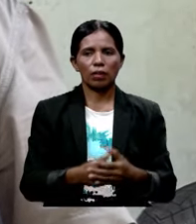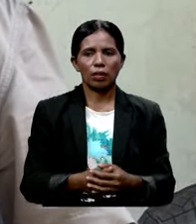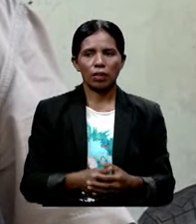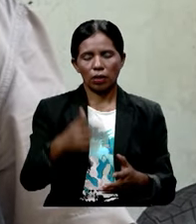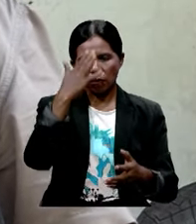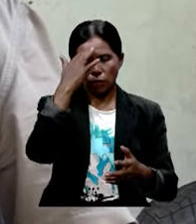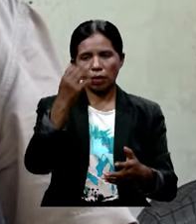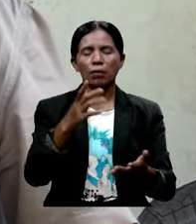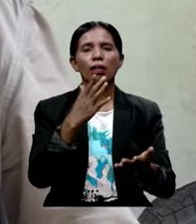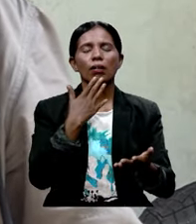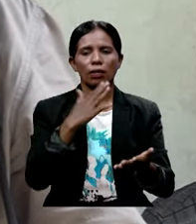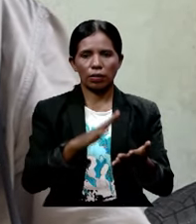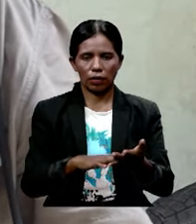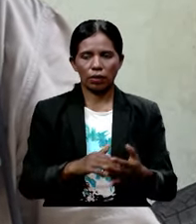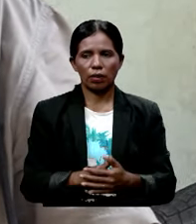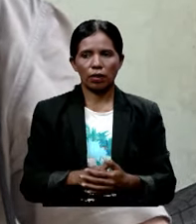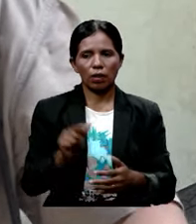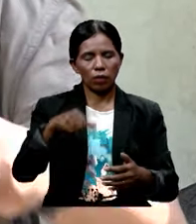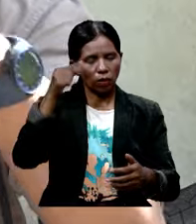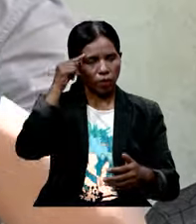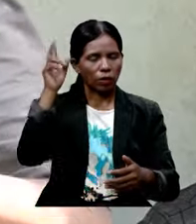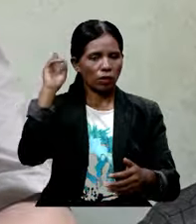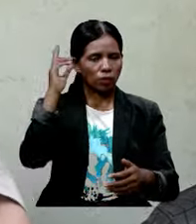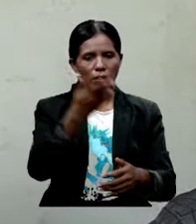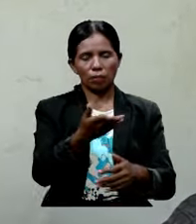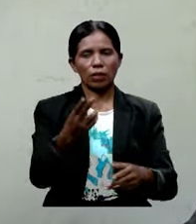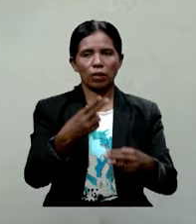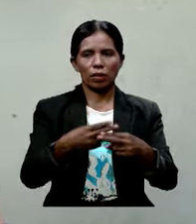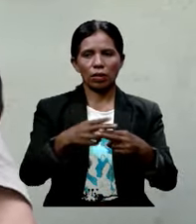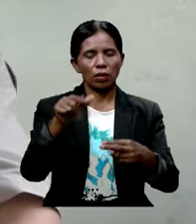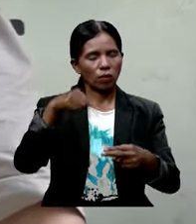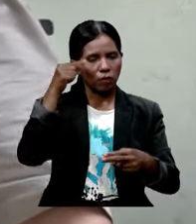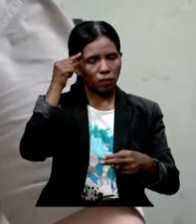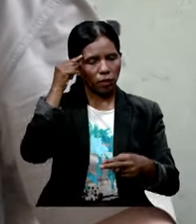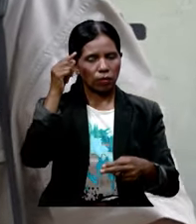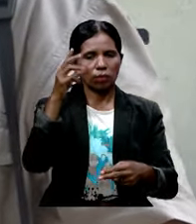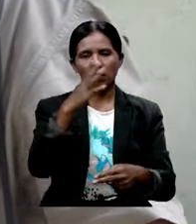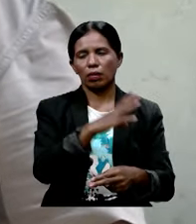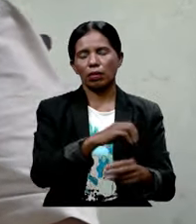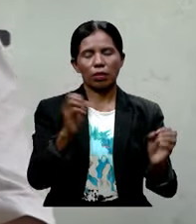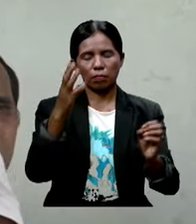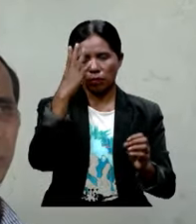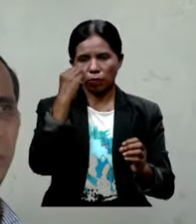dia governo quando rona i minha nara governo matan du curtia